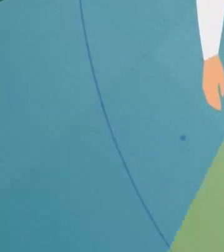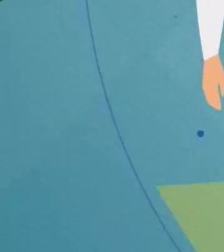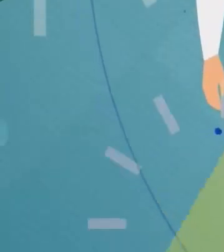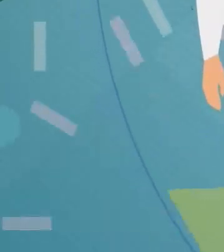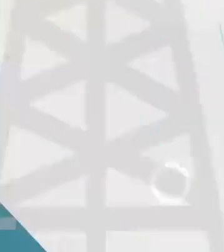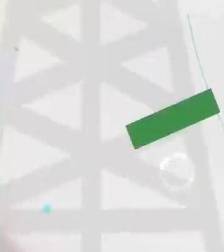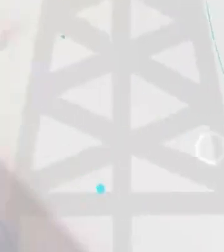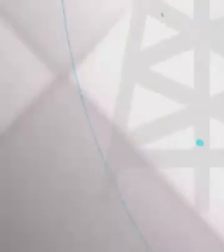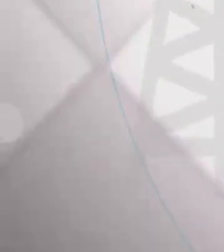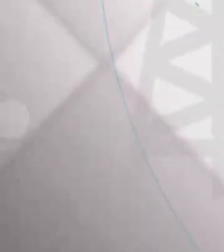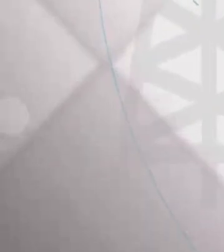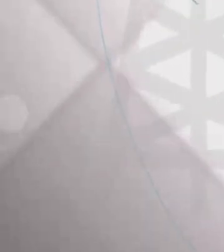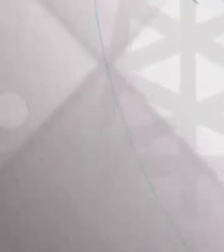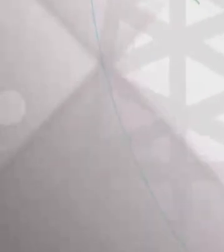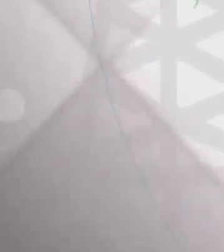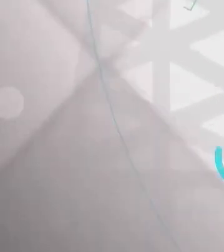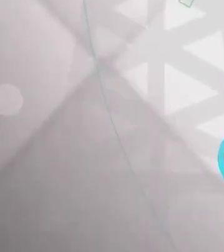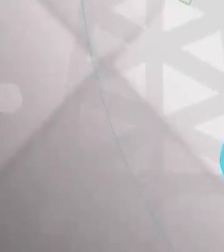Música